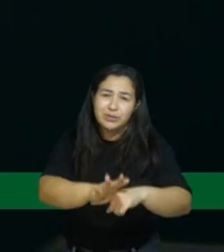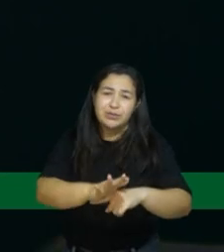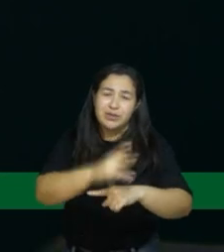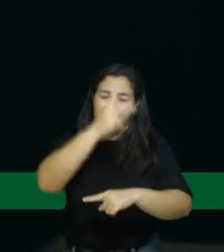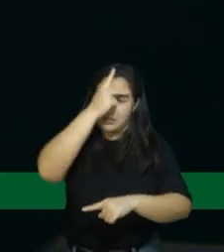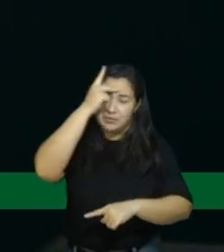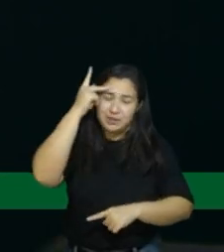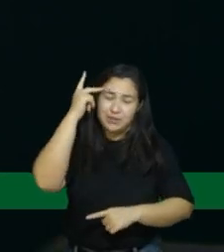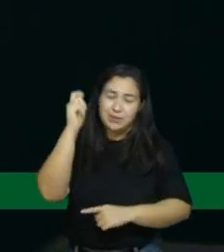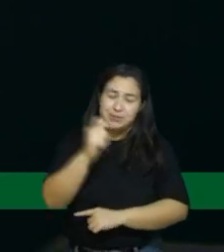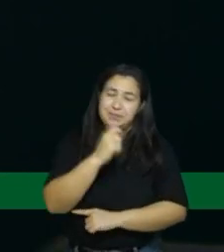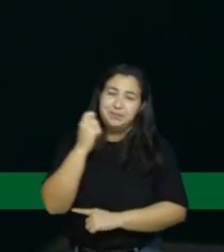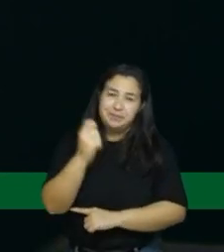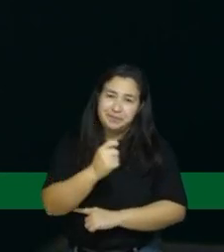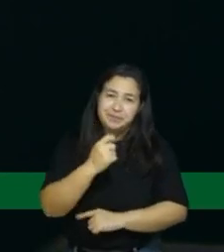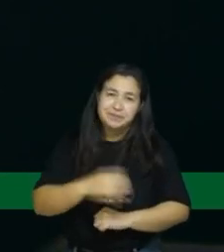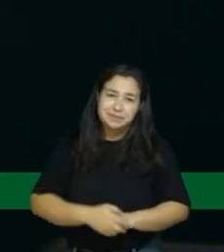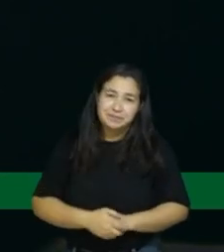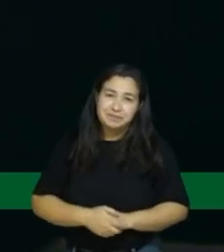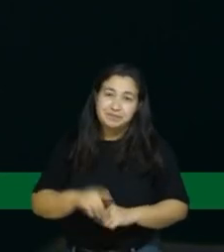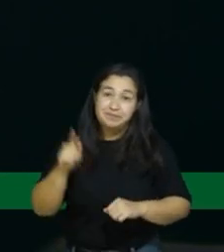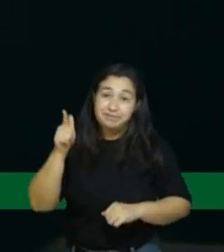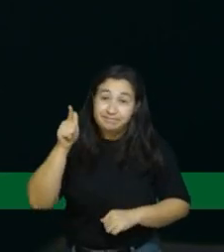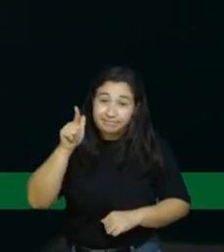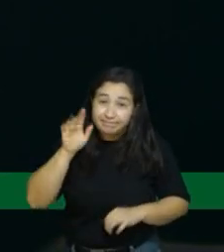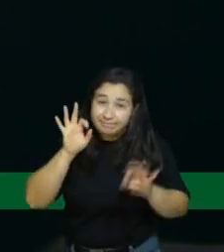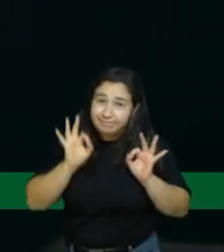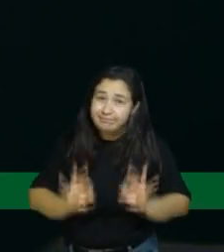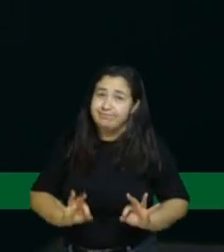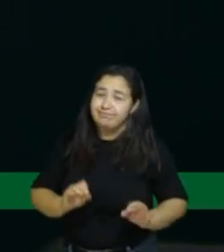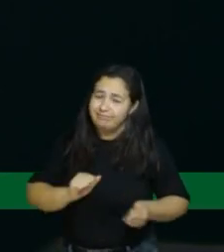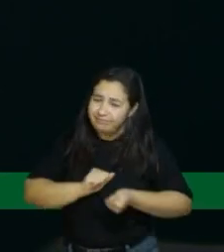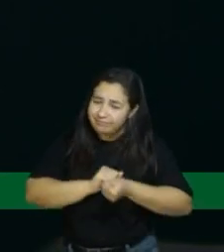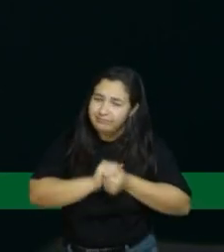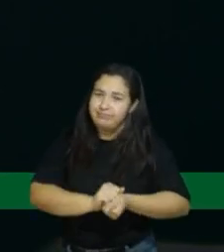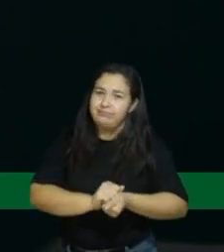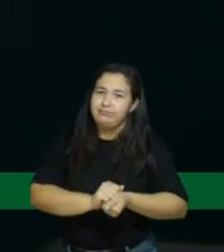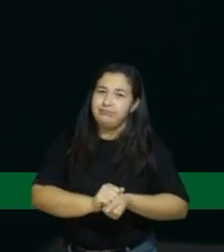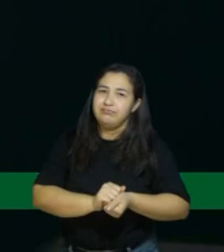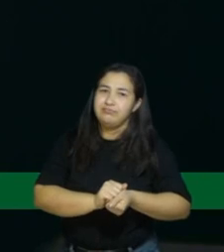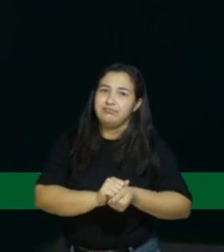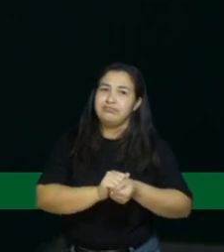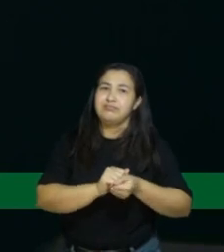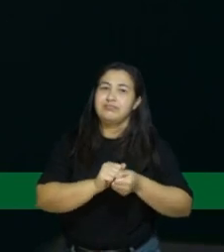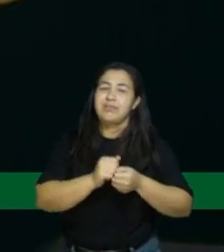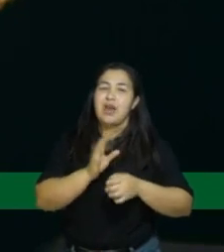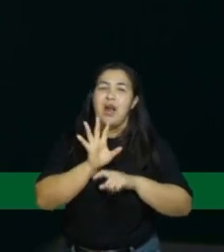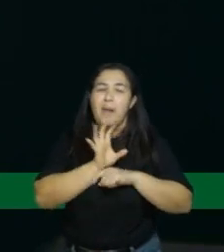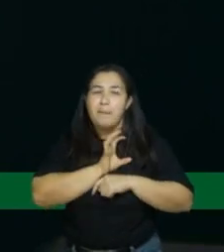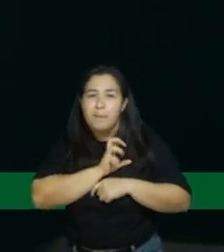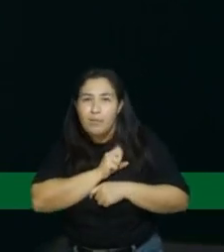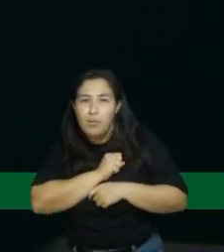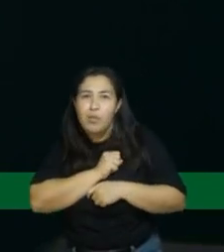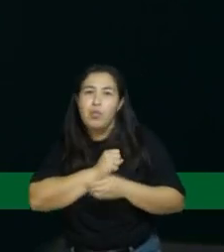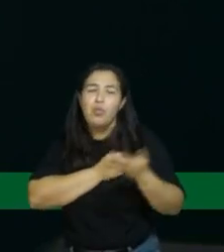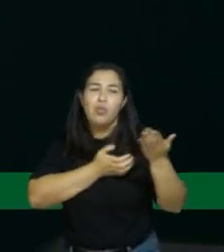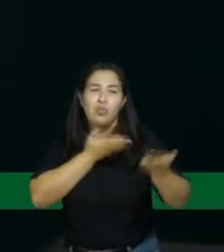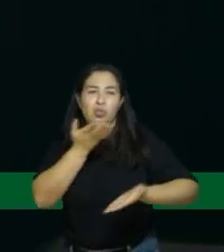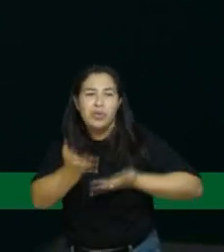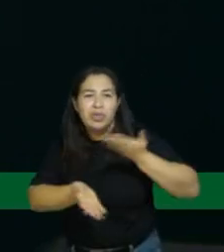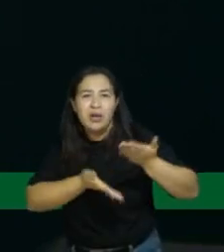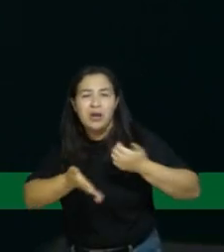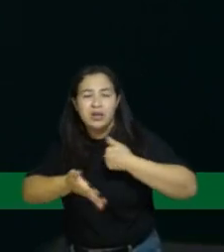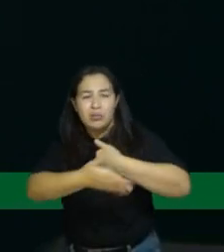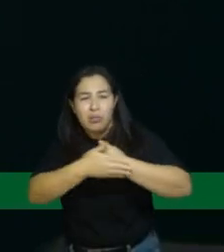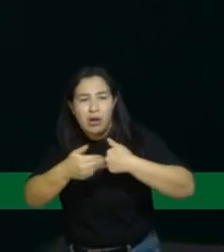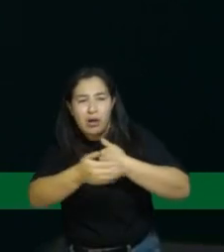Grande do Sul quero dizer aqui que estaremos sempre ao lado da nossa gente demonstrando o amor e o carinho pelo nosso estado vizinho e pela nossa